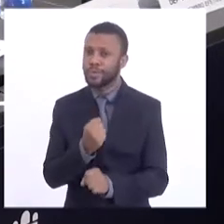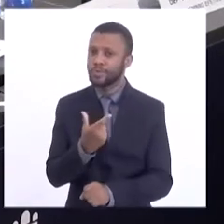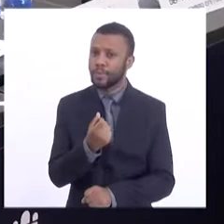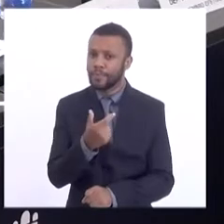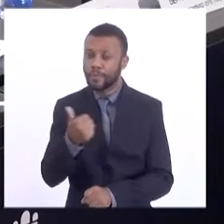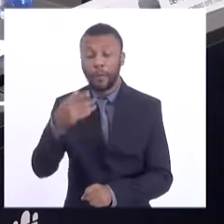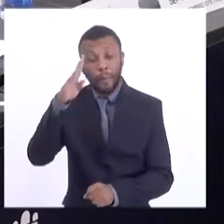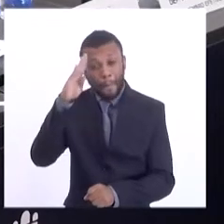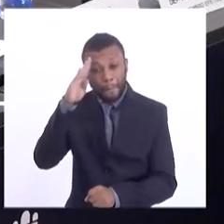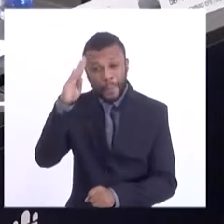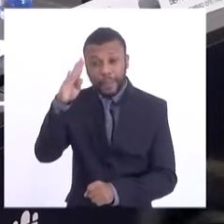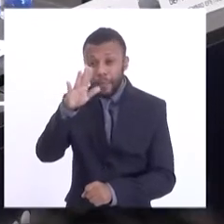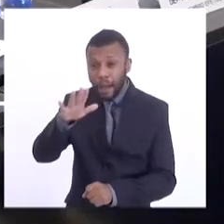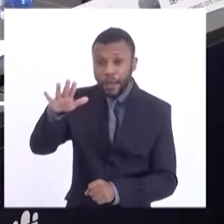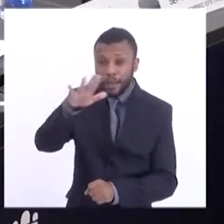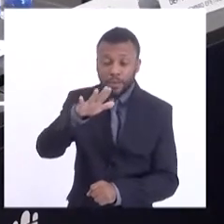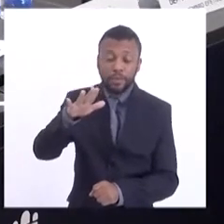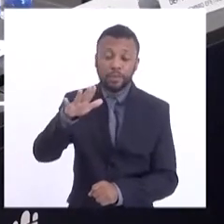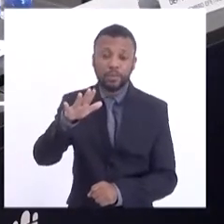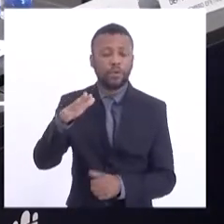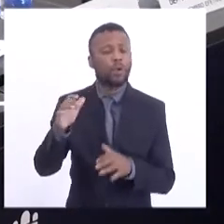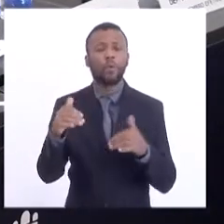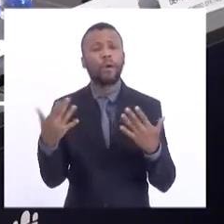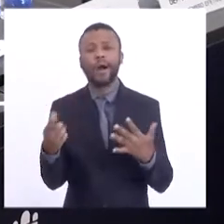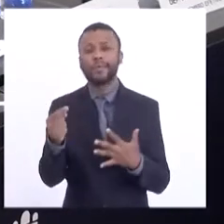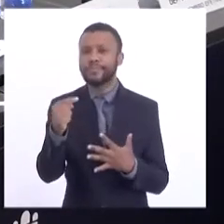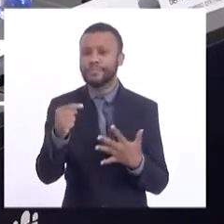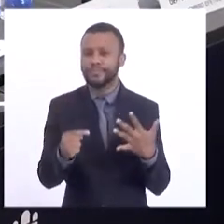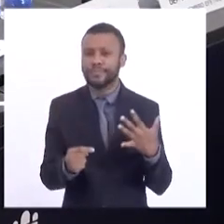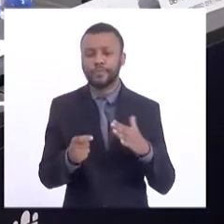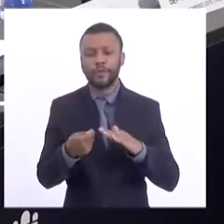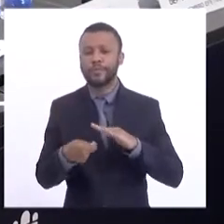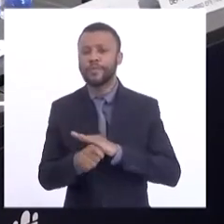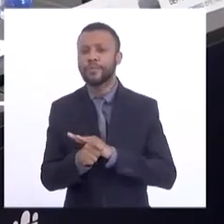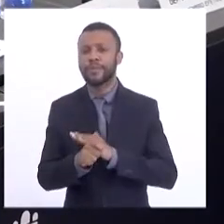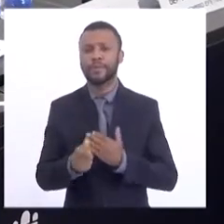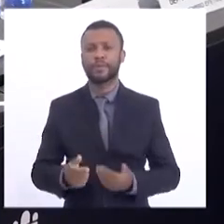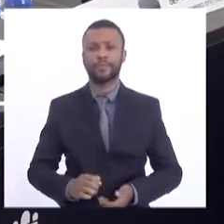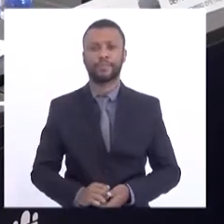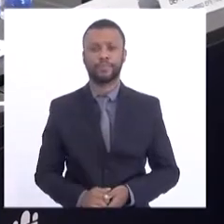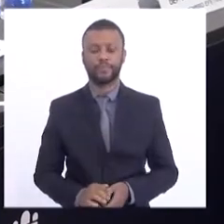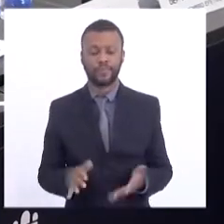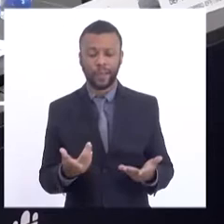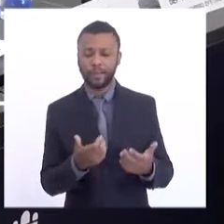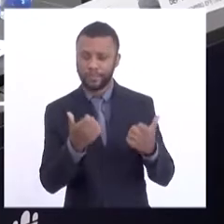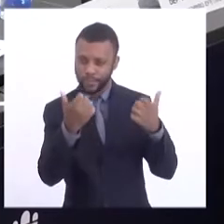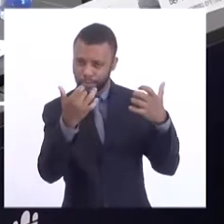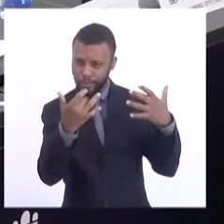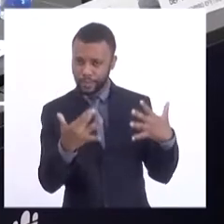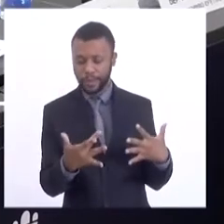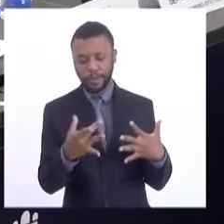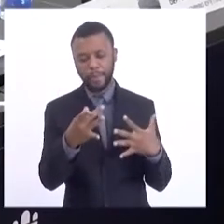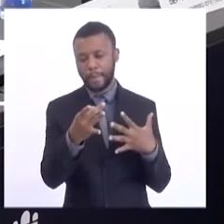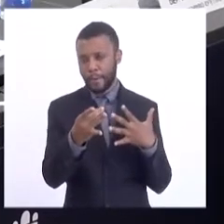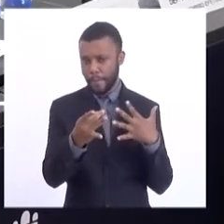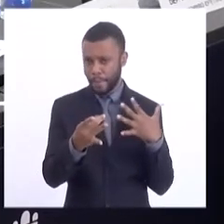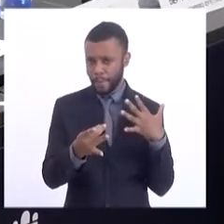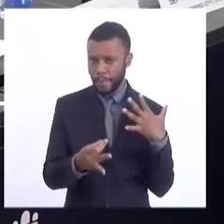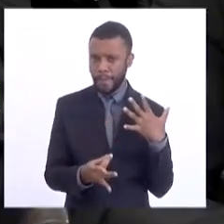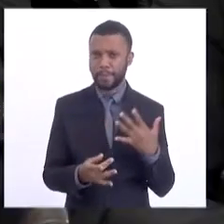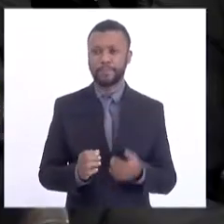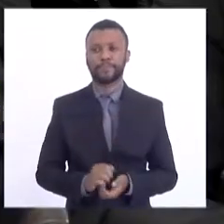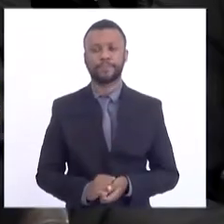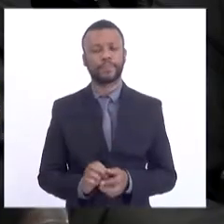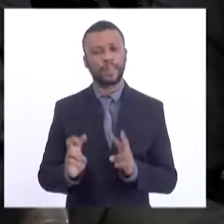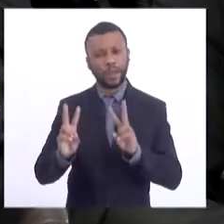principais pelo Minas Gerais que tem que aparecer o momento aqui né eu vou eu vou tirar aqui em relação